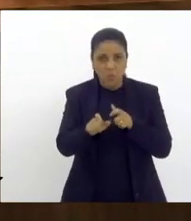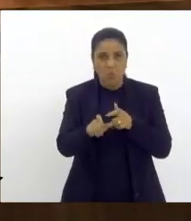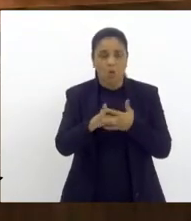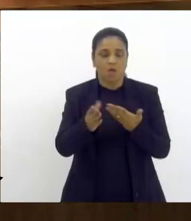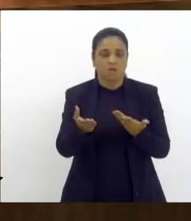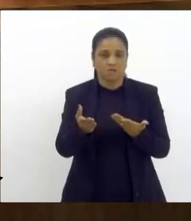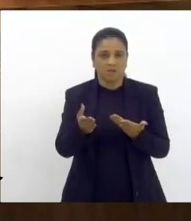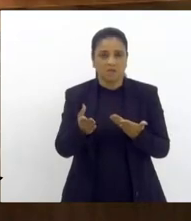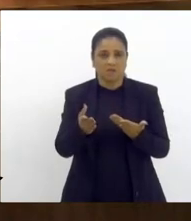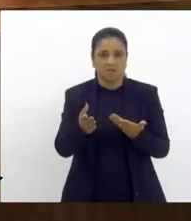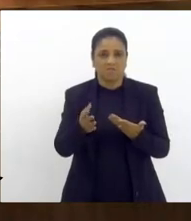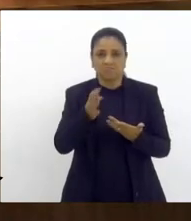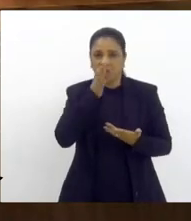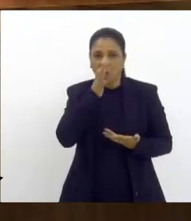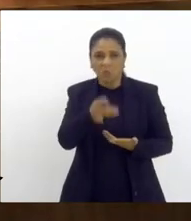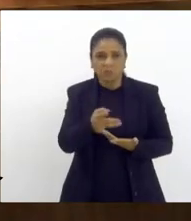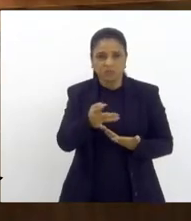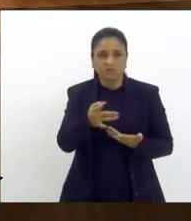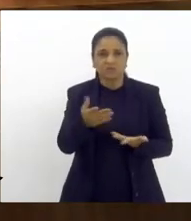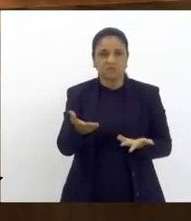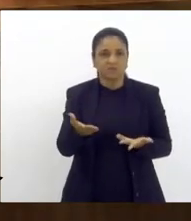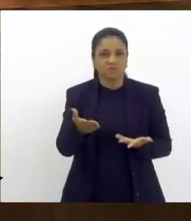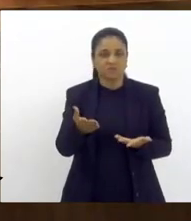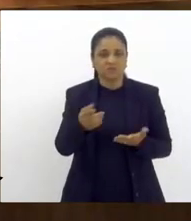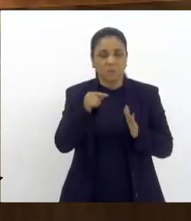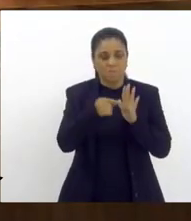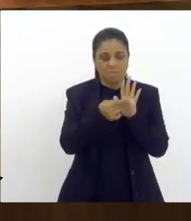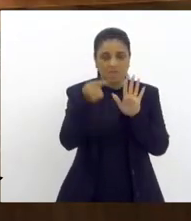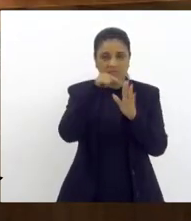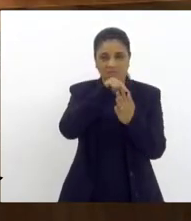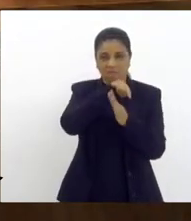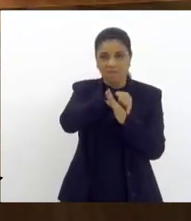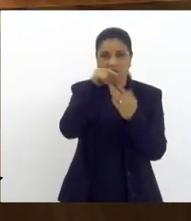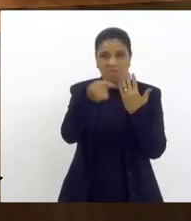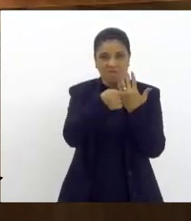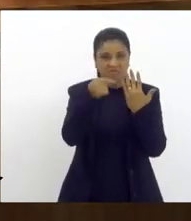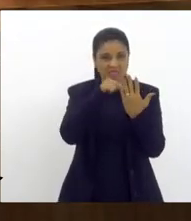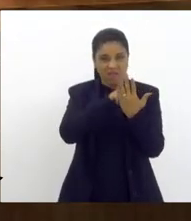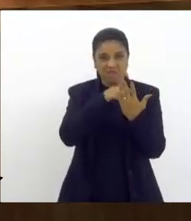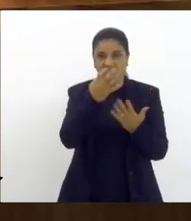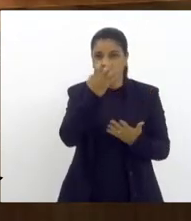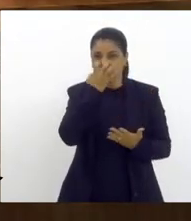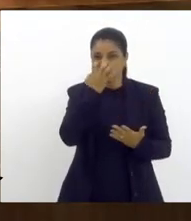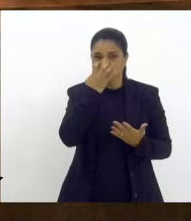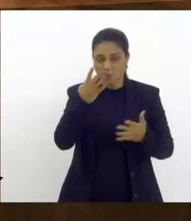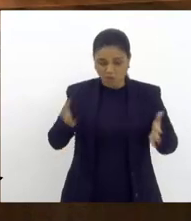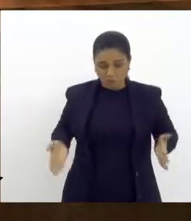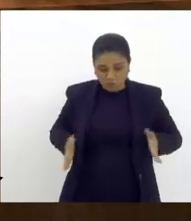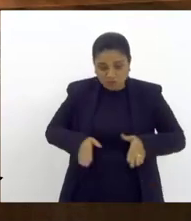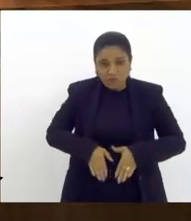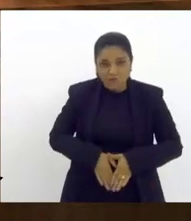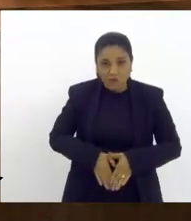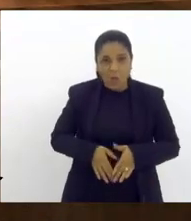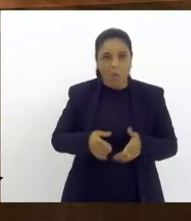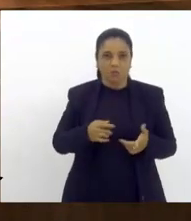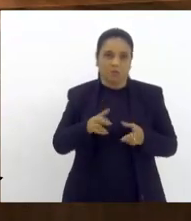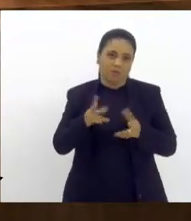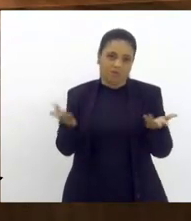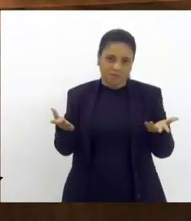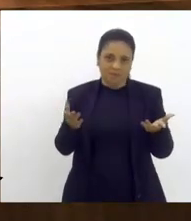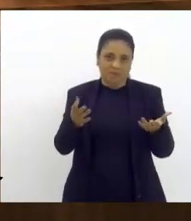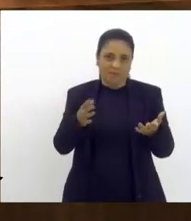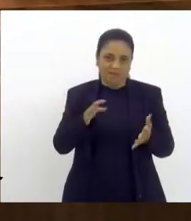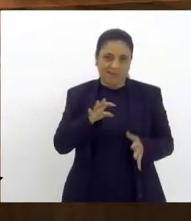além dessa metáfora esdrúxula de bulldog de fralda que eu acho até graça que me reconheçam como bulldog não como o outro